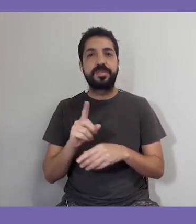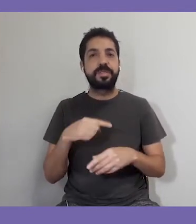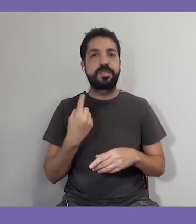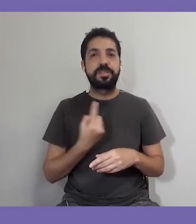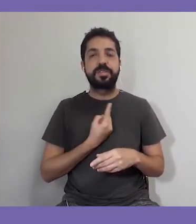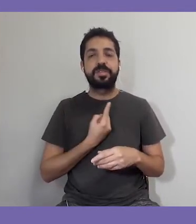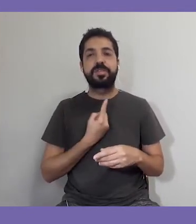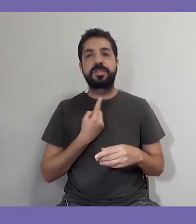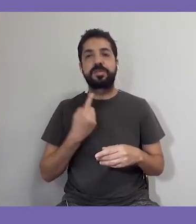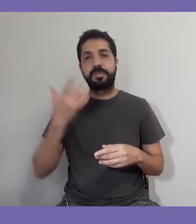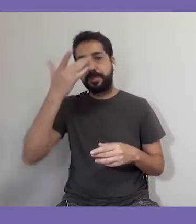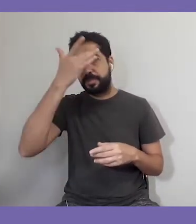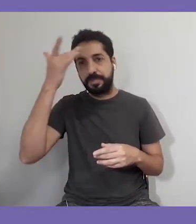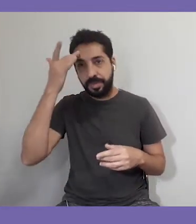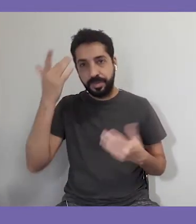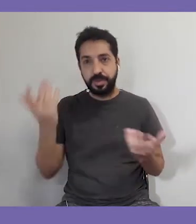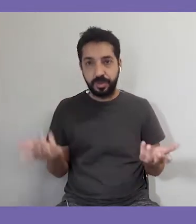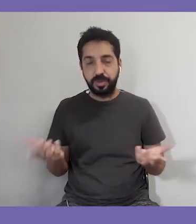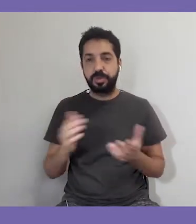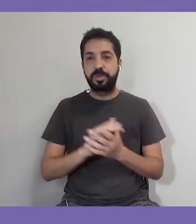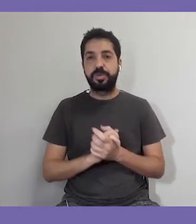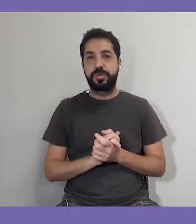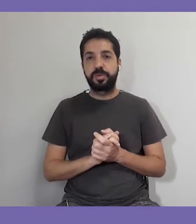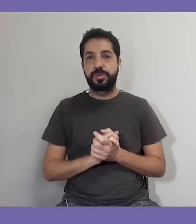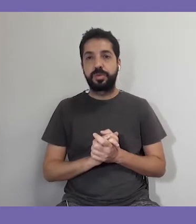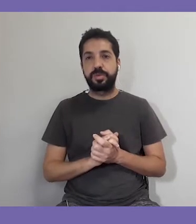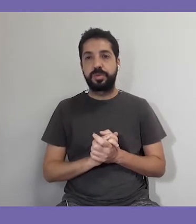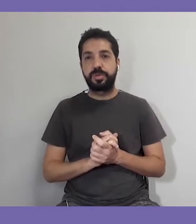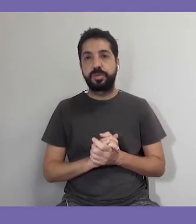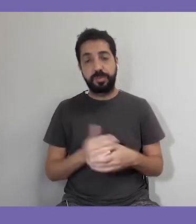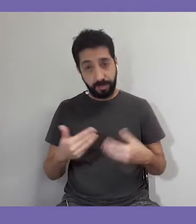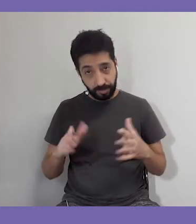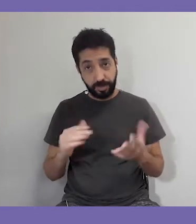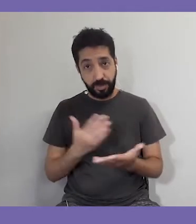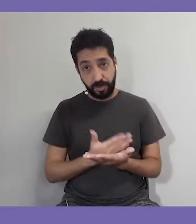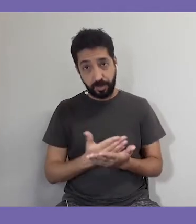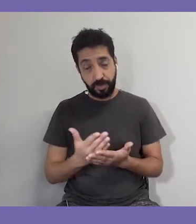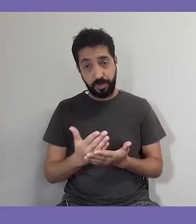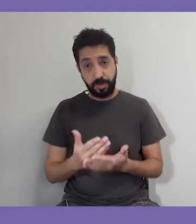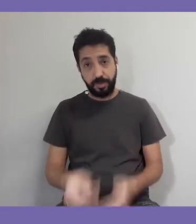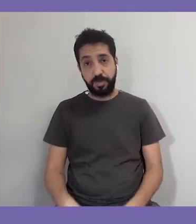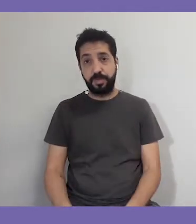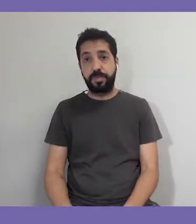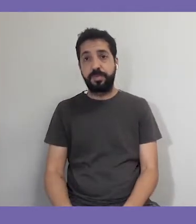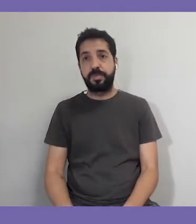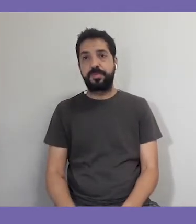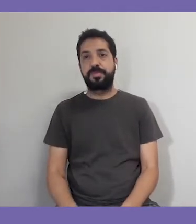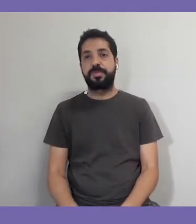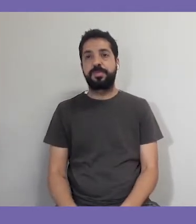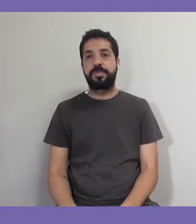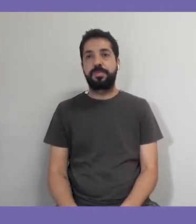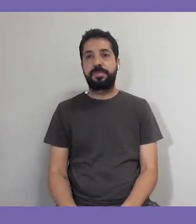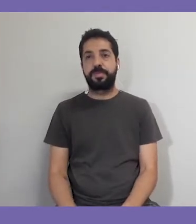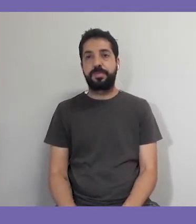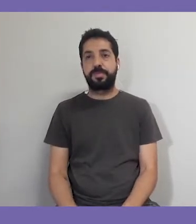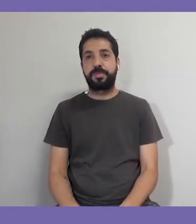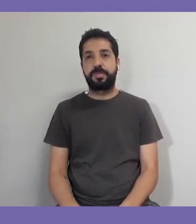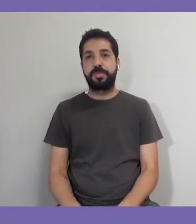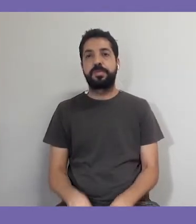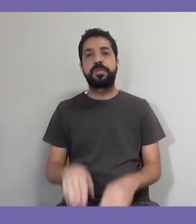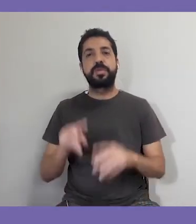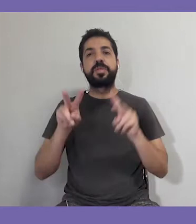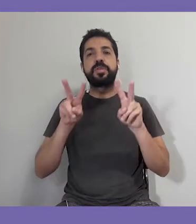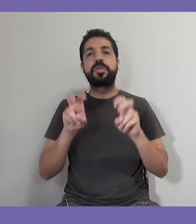nossa integridade das demais pessoas. E vamos lá para uma conversa interessante